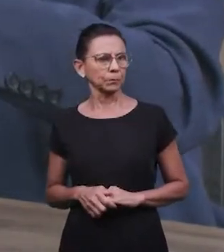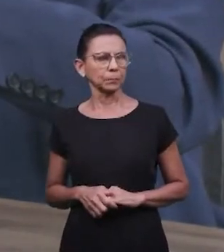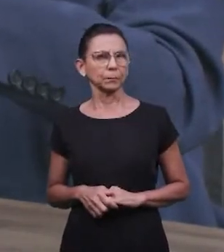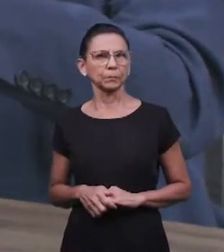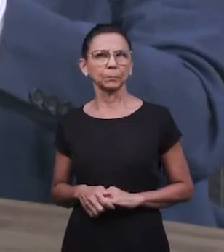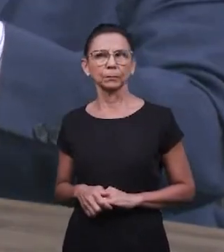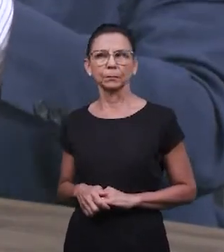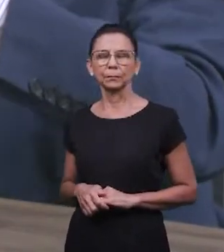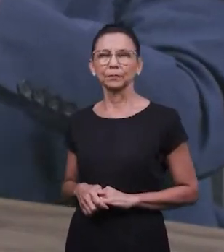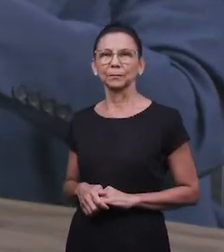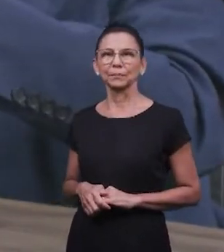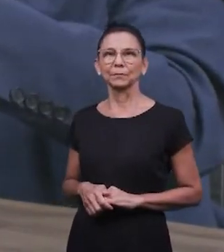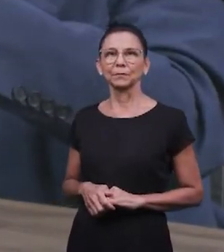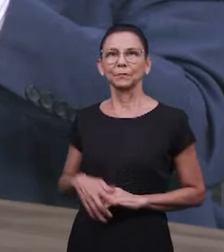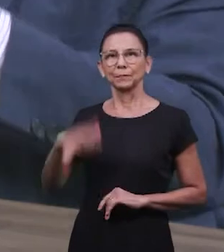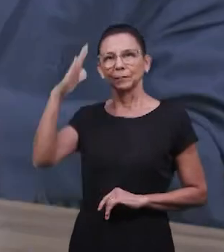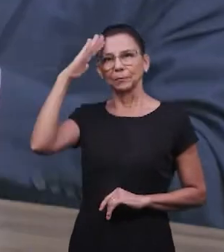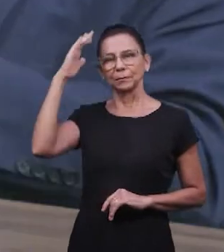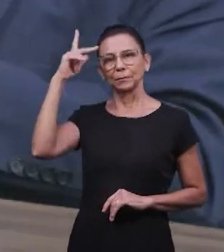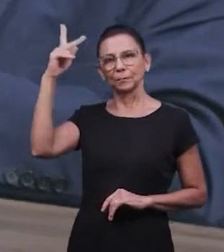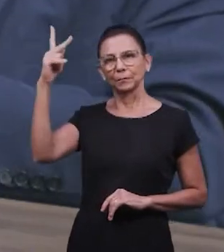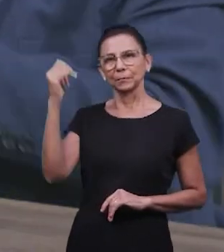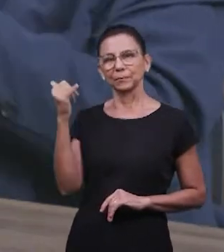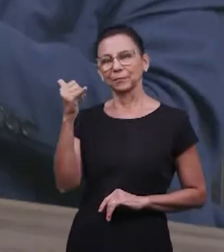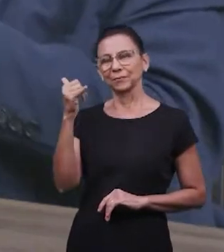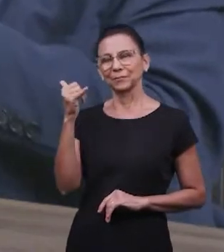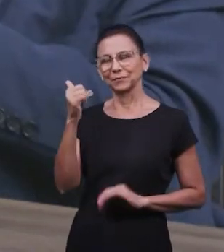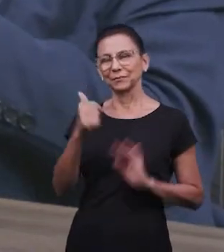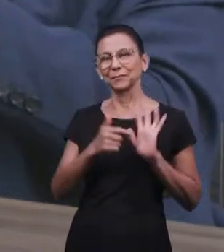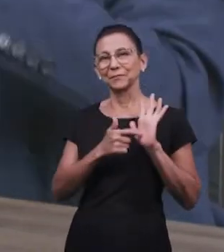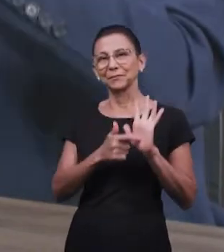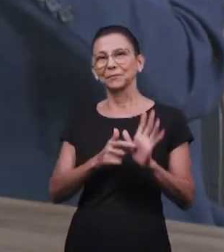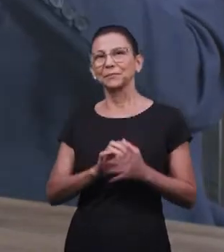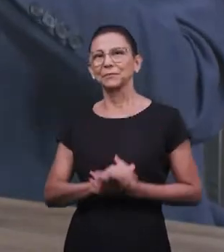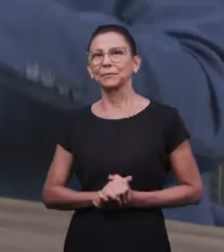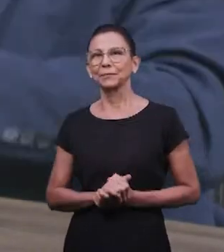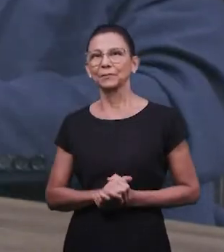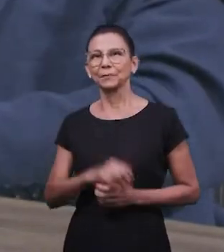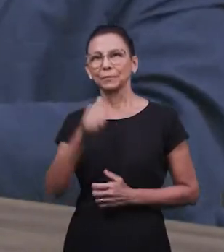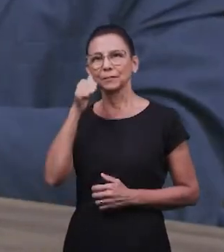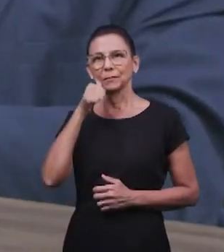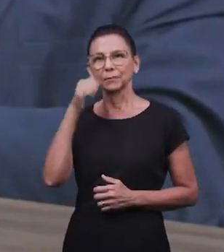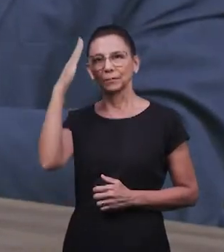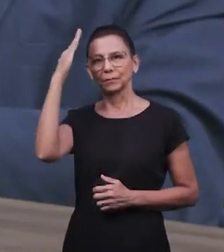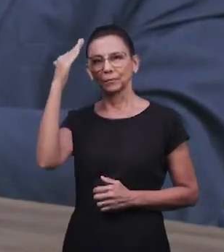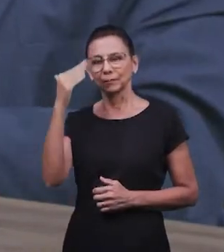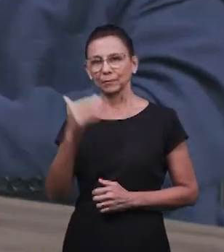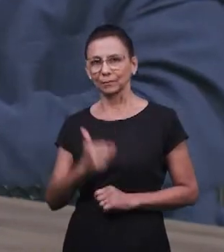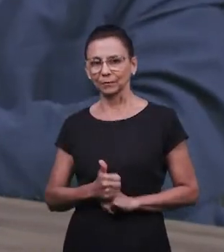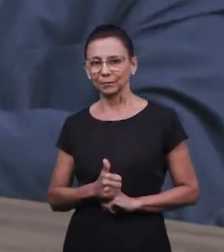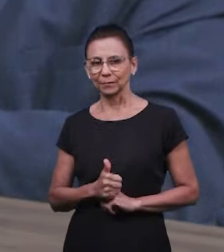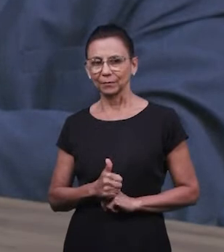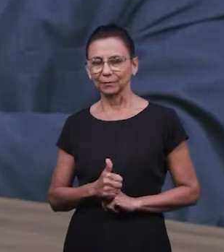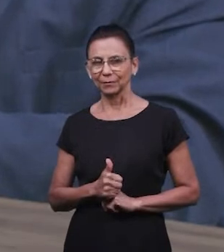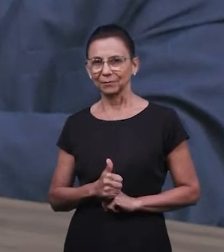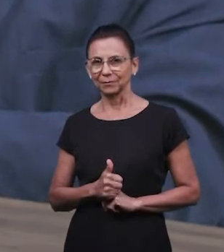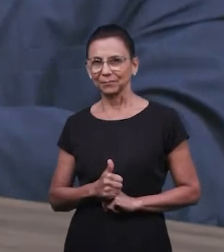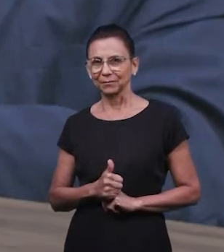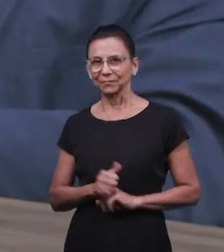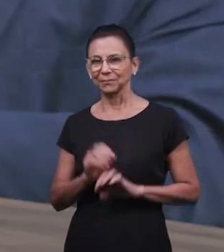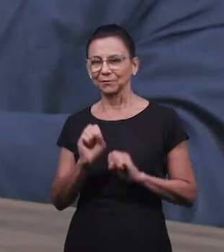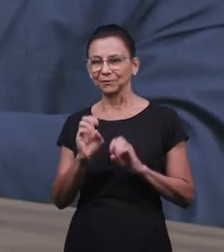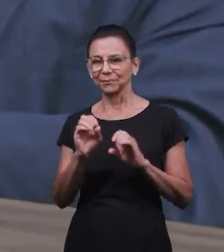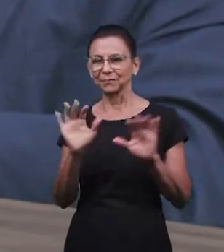disse Provérbios também, Provérbios 14, não fala agora, fala que a mulher sábia edifica a casa. A mulher sempre não tem jeito, né? A minha mãe disse assim, não, casa